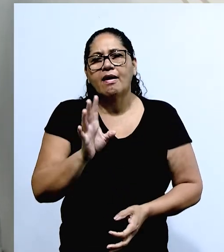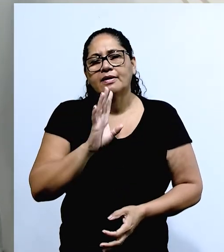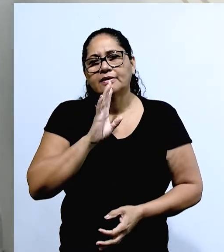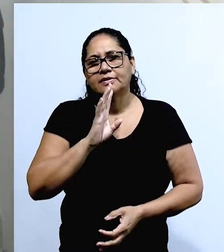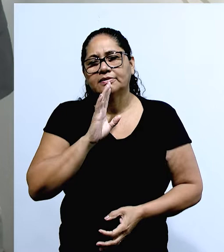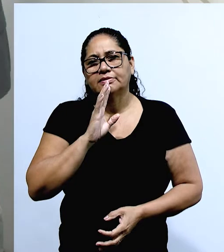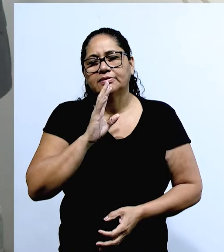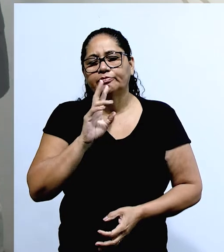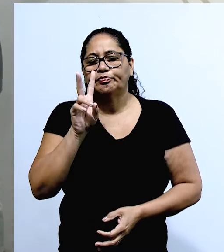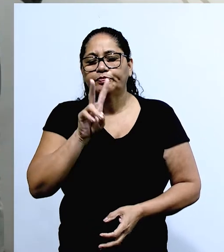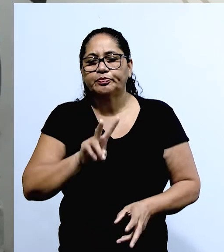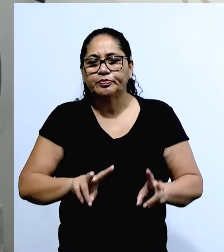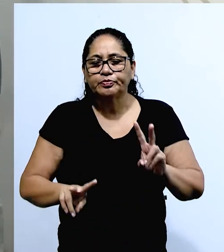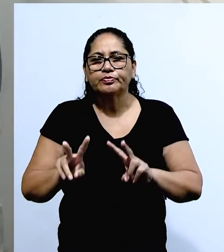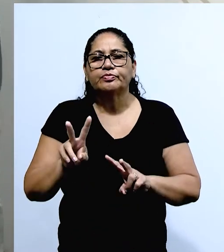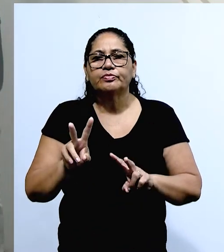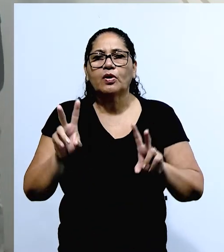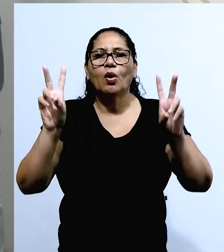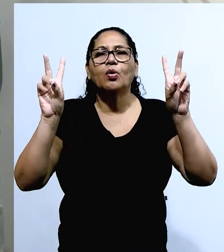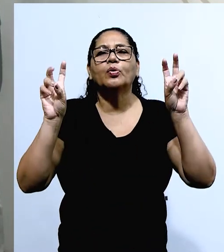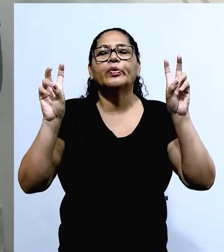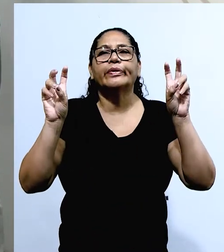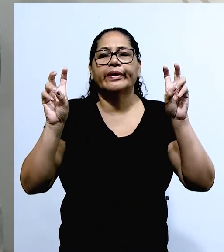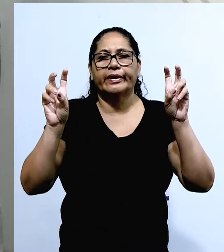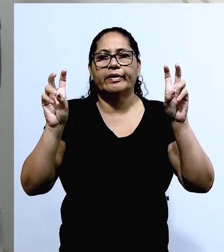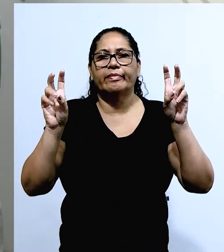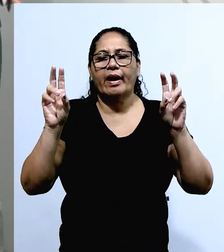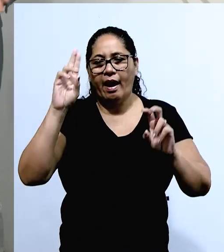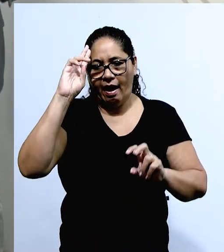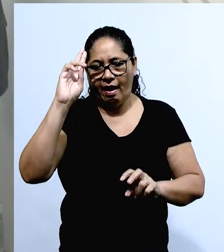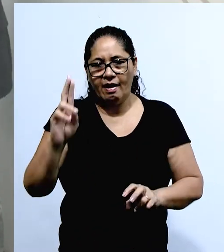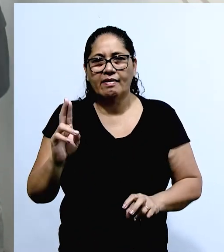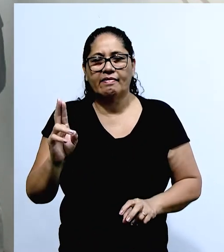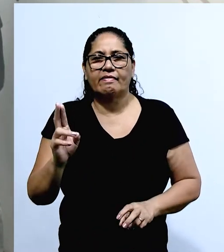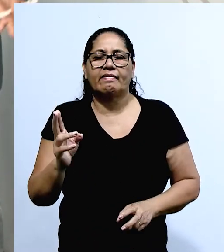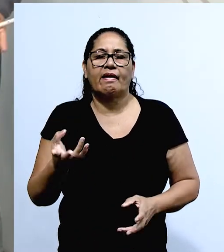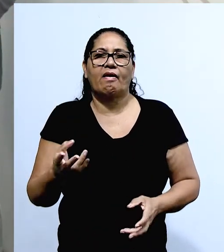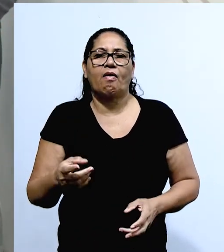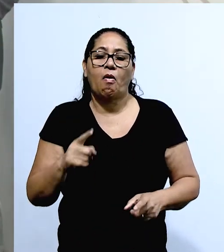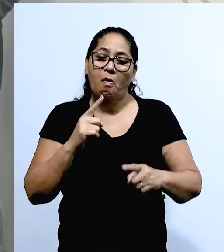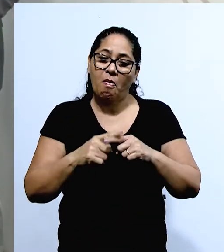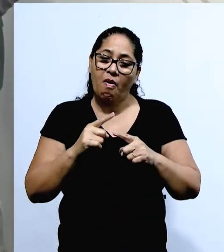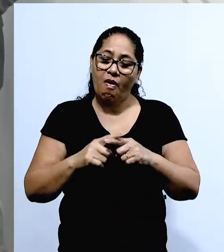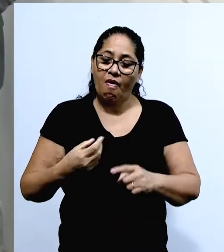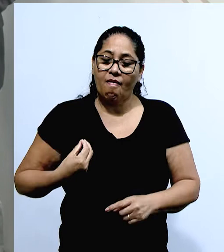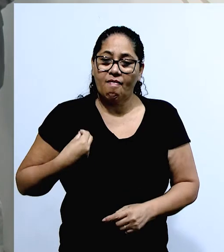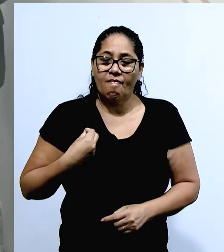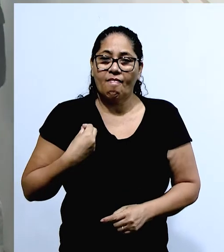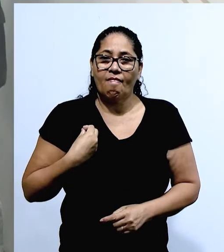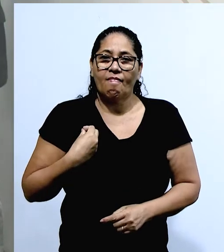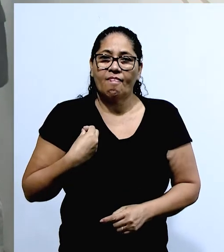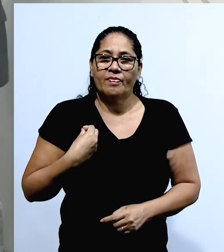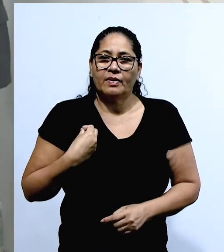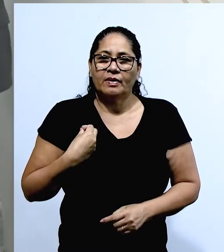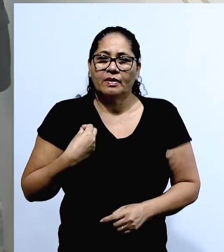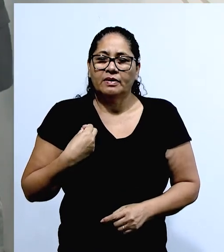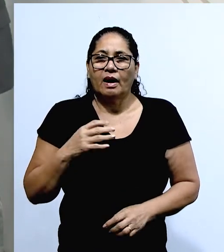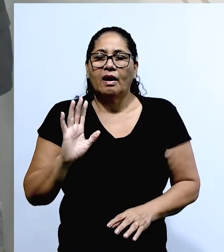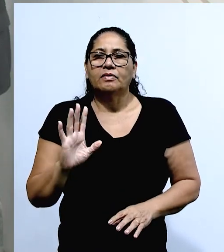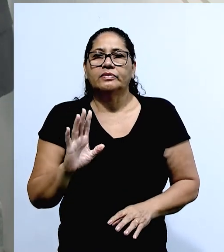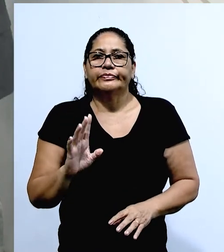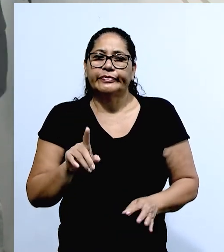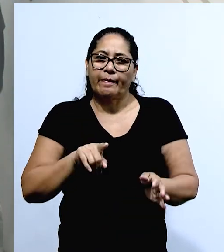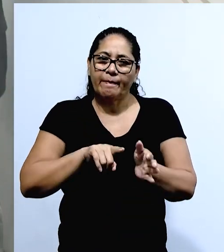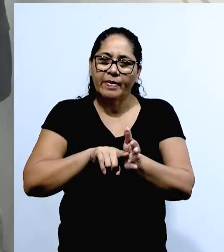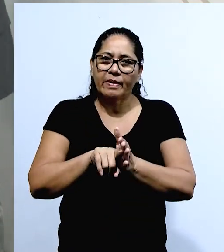na visão a gente tratou do seguinte tema, a visão é o quê? É a razão de ser, por que que você existe? Então você tem que se restringir a